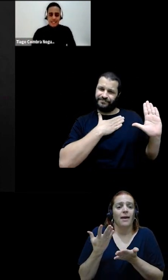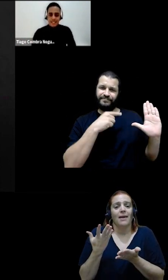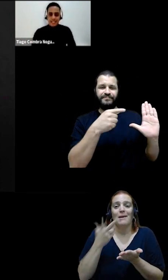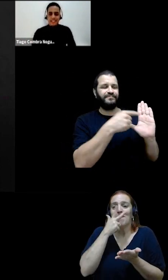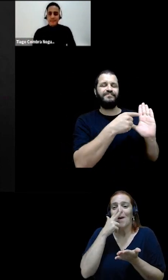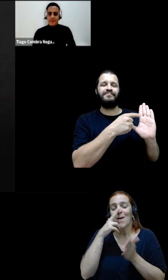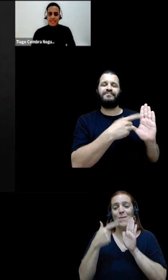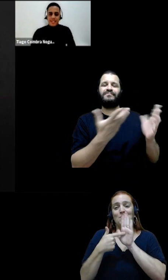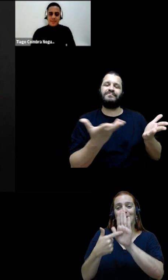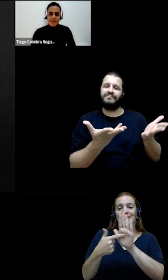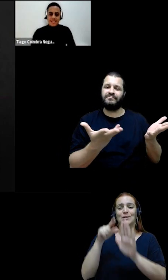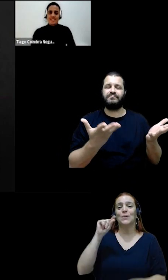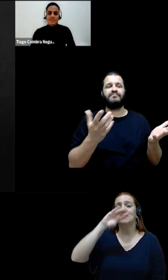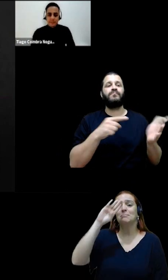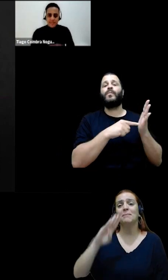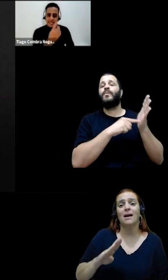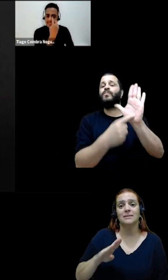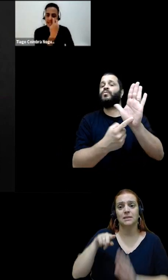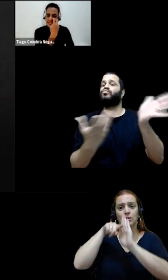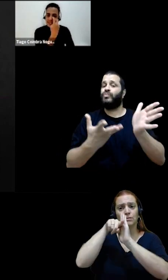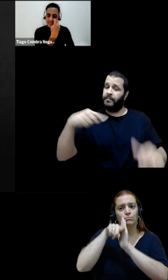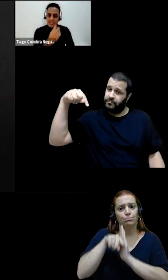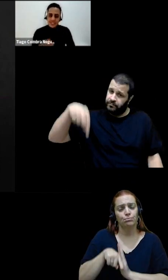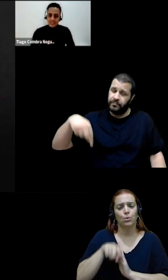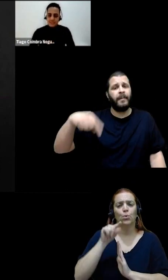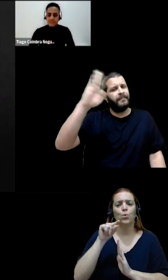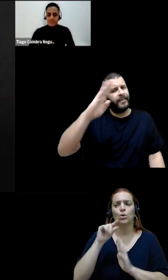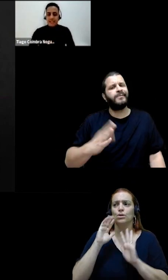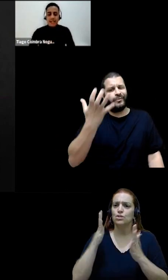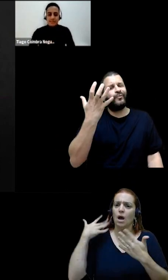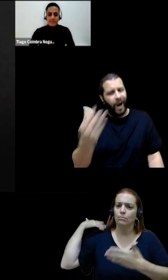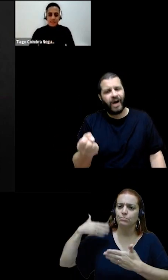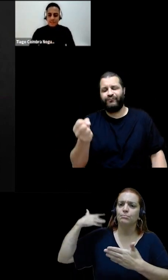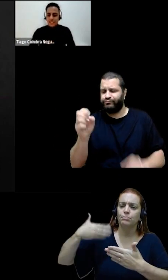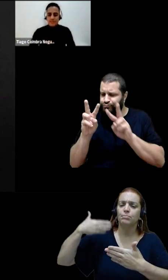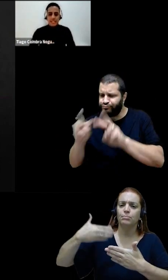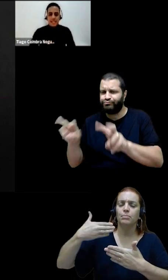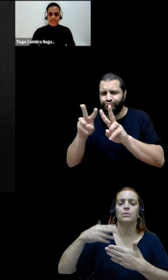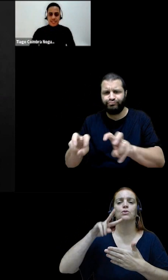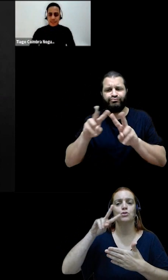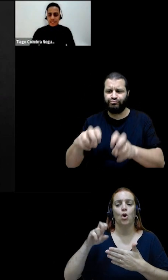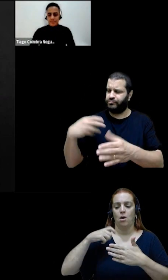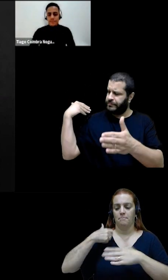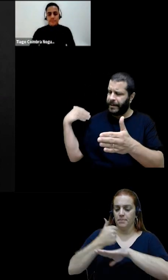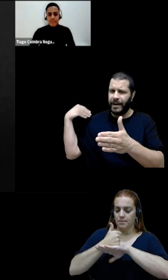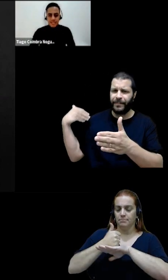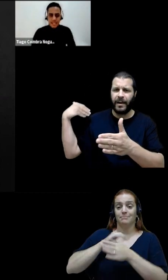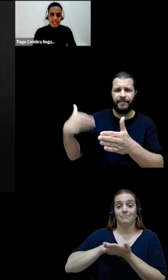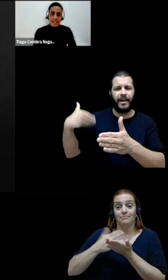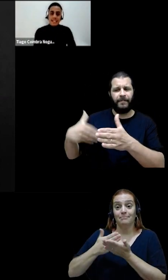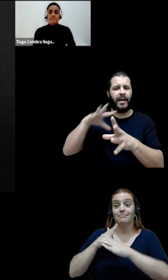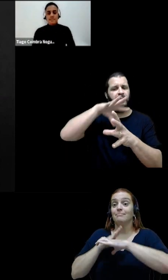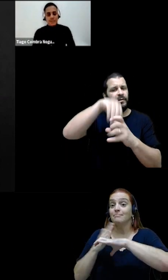apresentar aí também o que o Brasil tem pesquisado, o que a gente tem falado a respeito da atividade de interpretação de